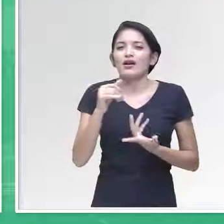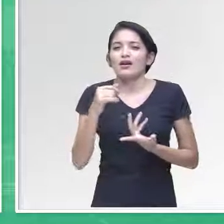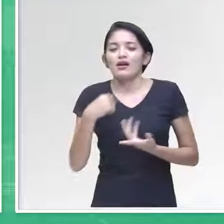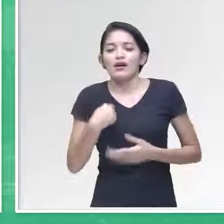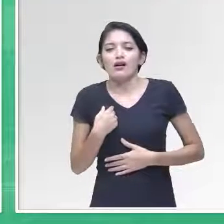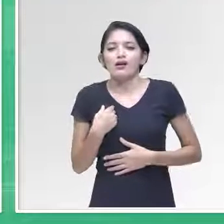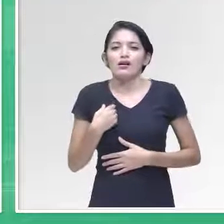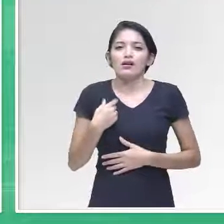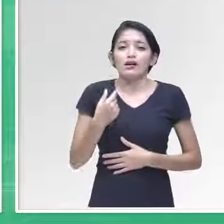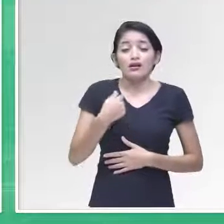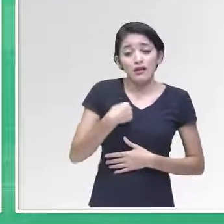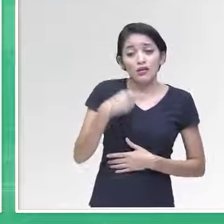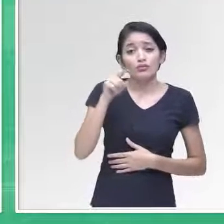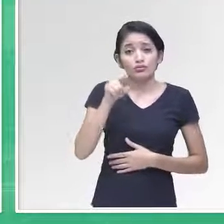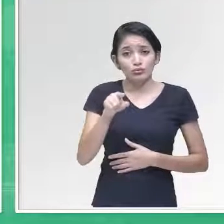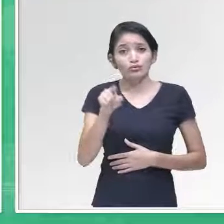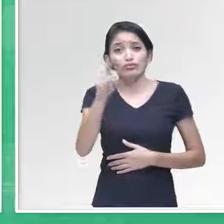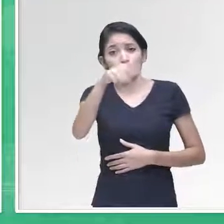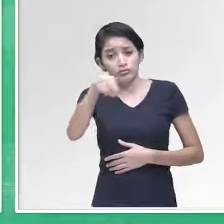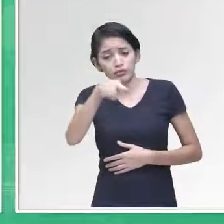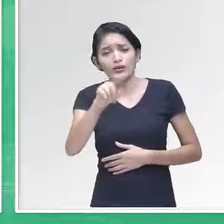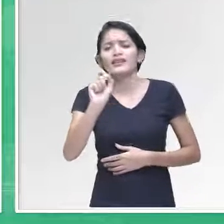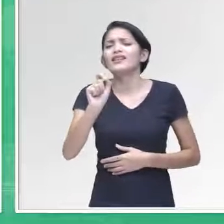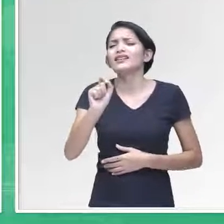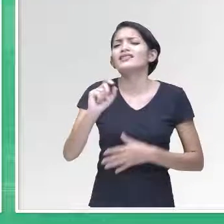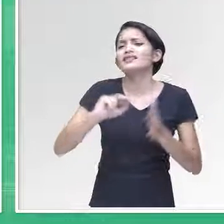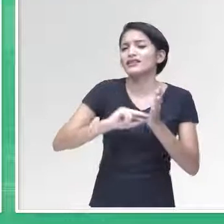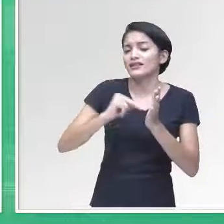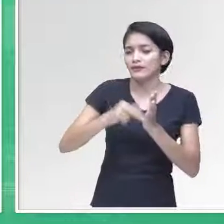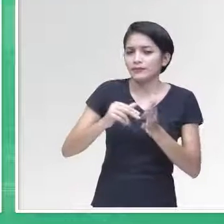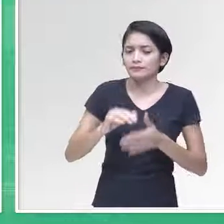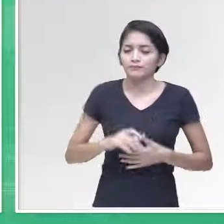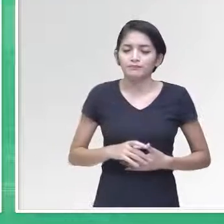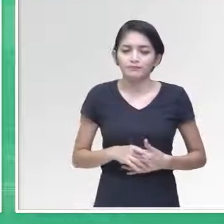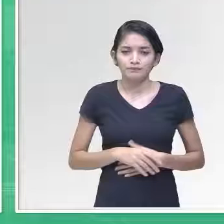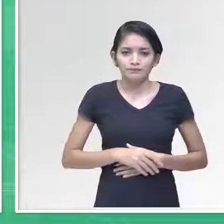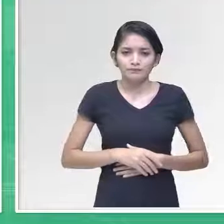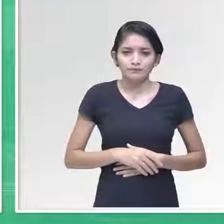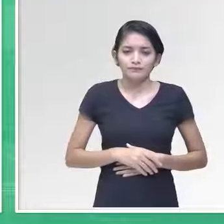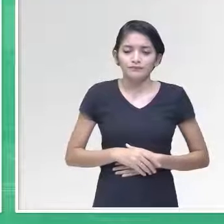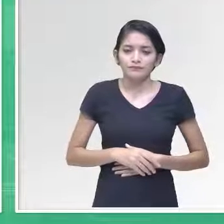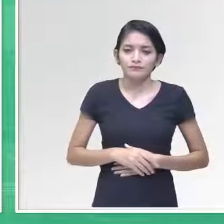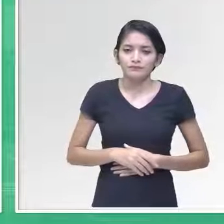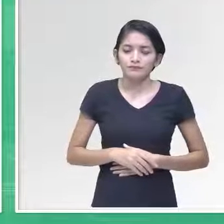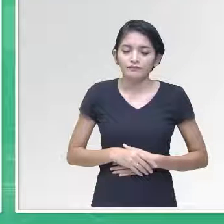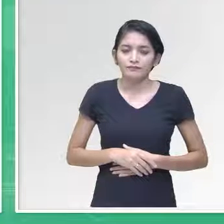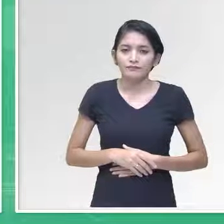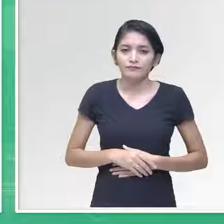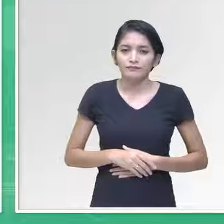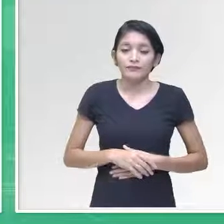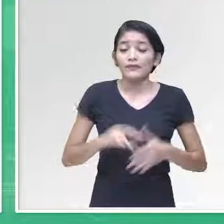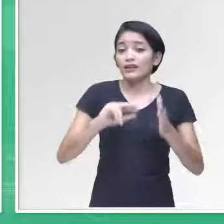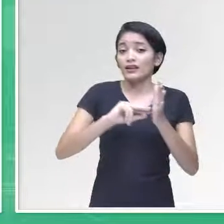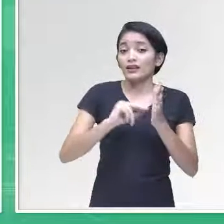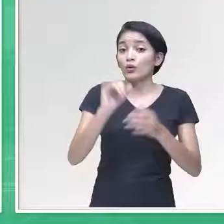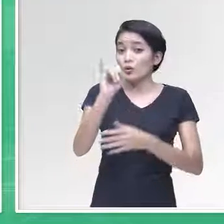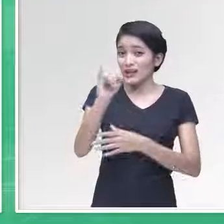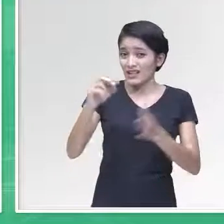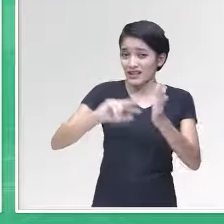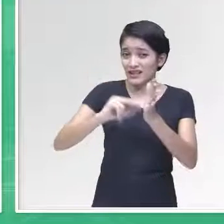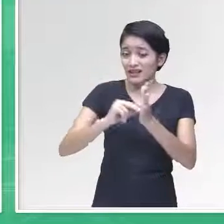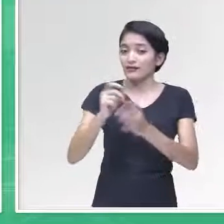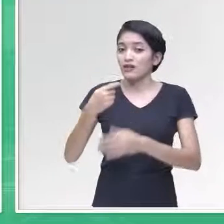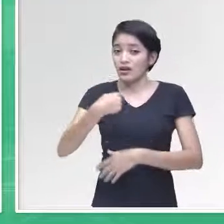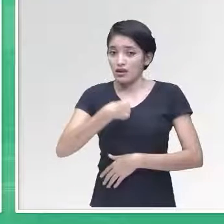it. Então, quem que é singular nessa galera? O I é singular, que quer dizer eu. O he, que quer dizer ele,